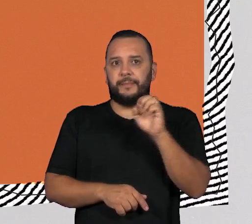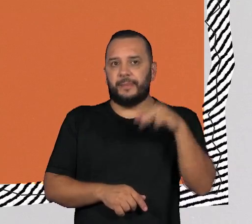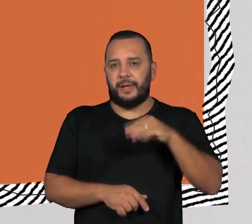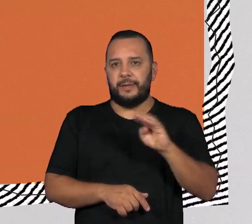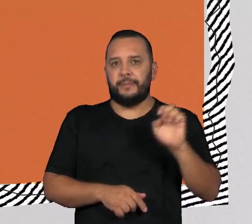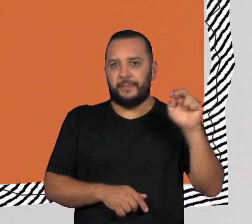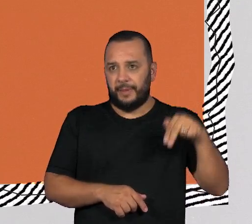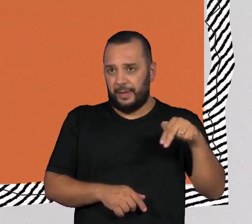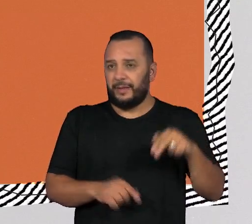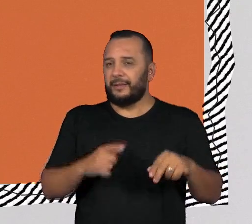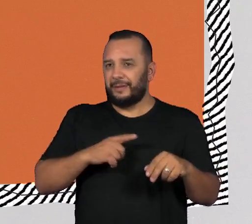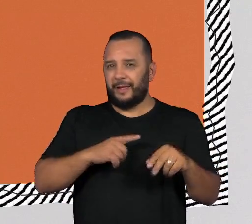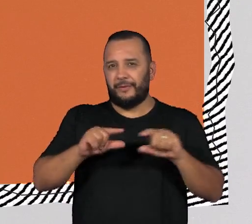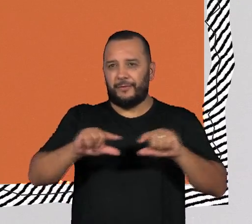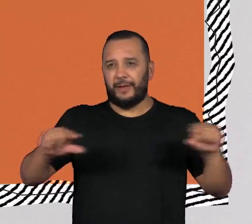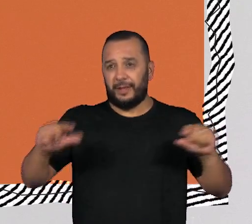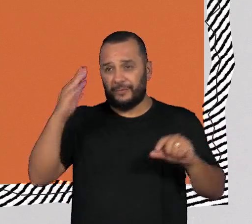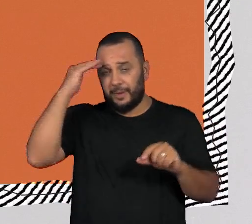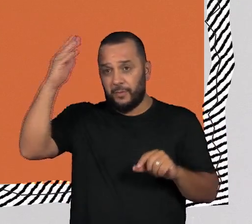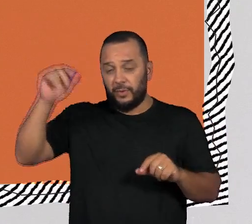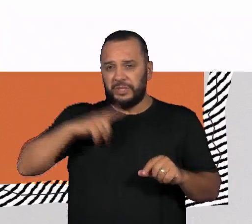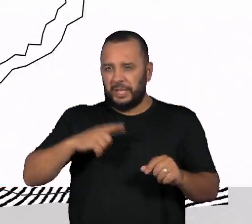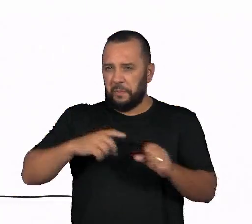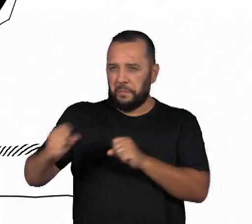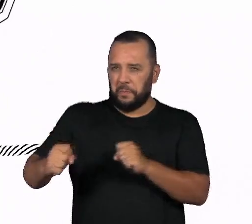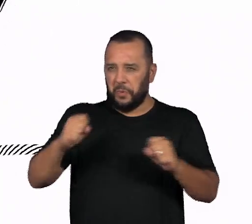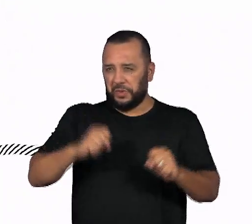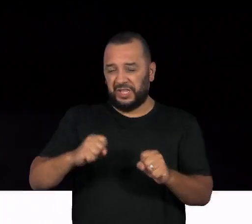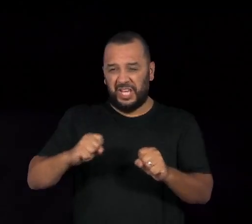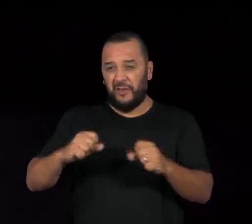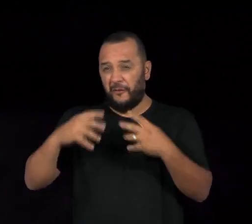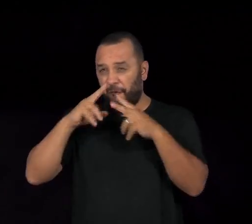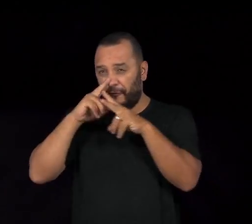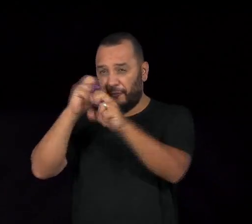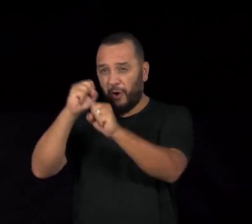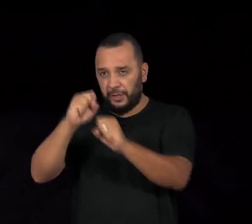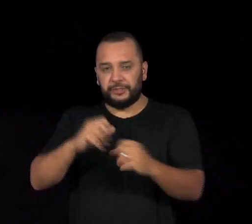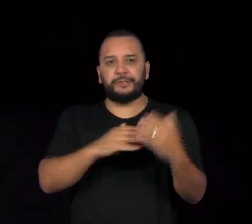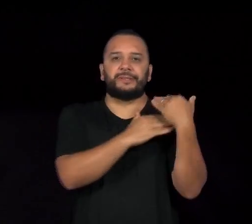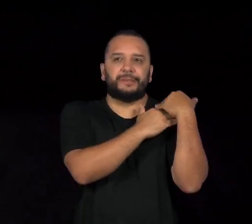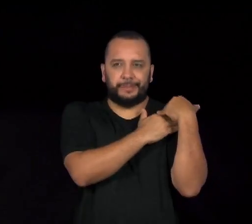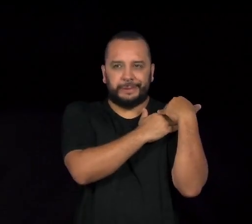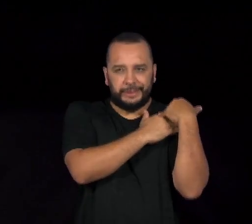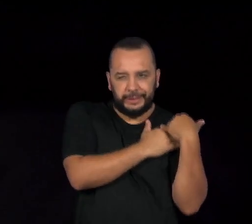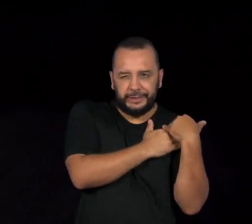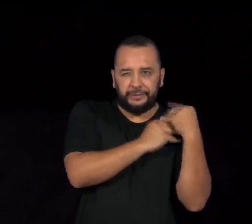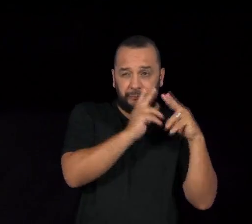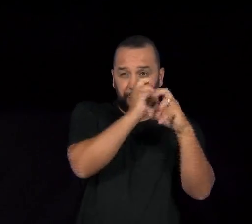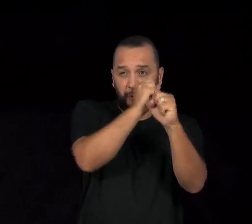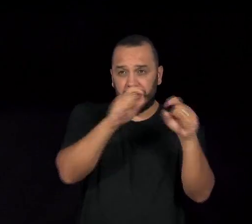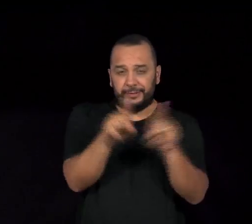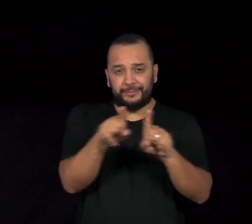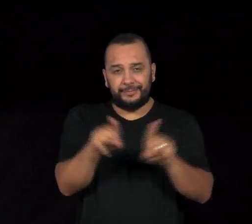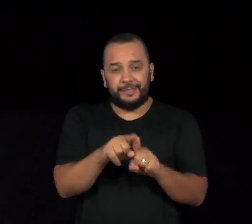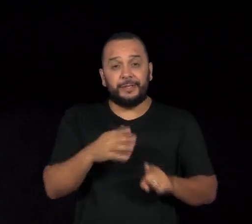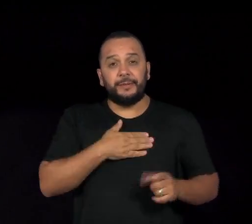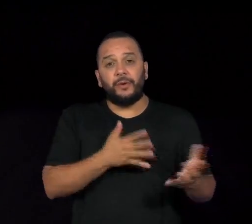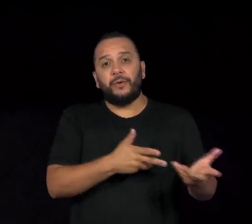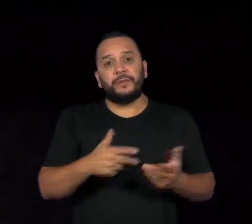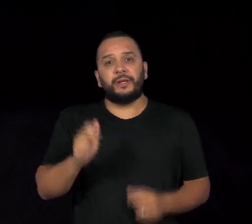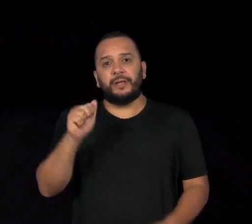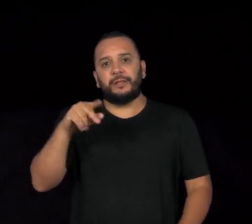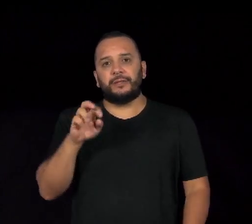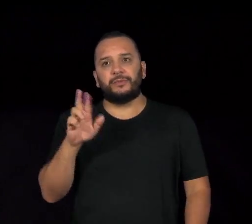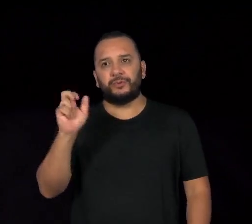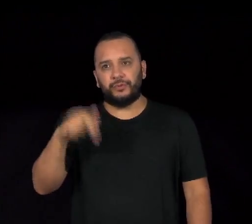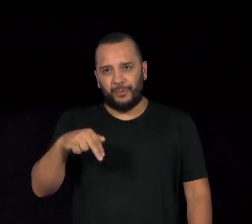daquela famosa frase: com grandes poderes vem grandes responsabilidades. O meu convidado, Anderson Silva, é